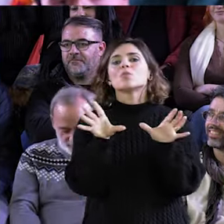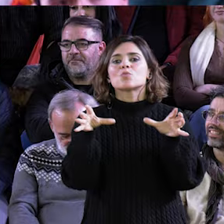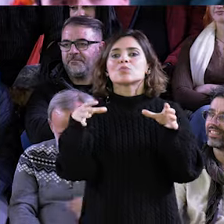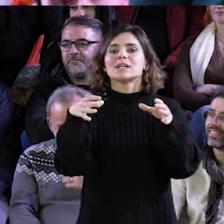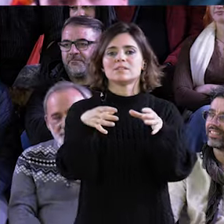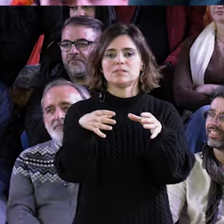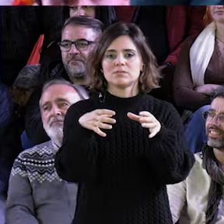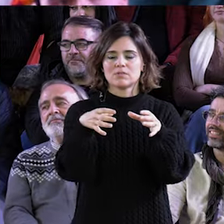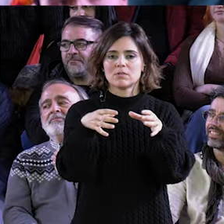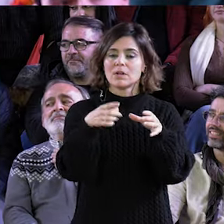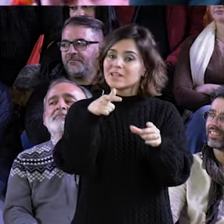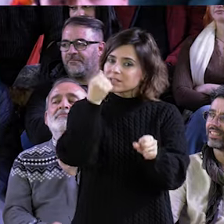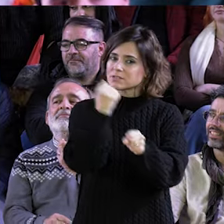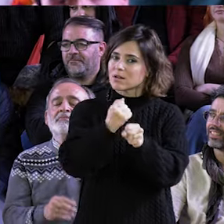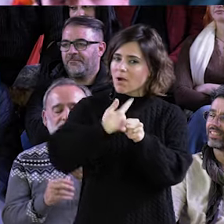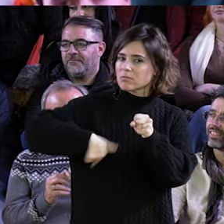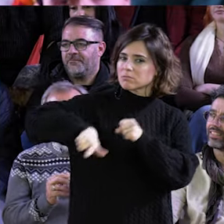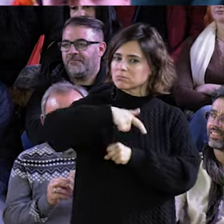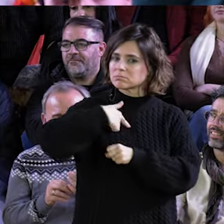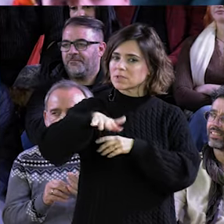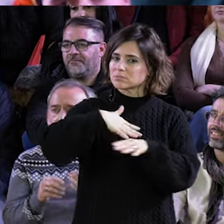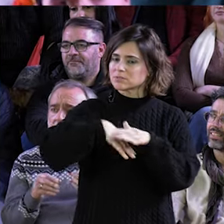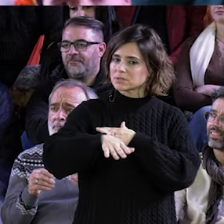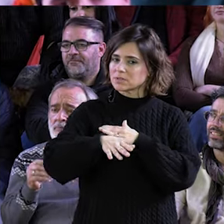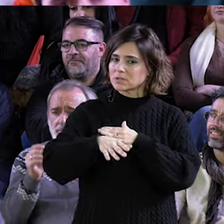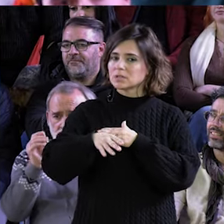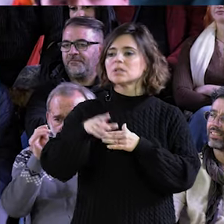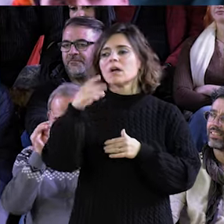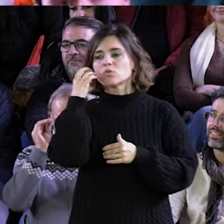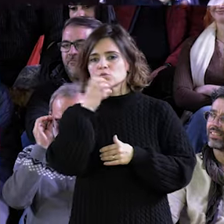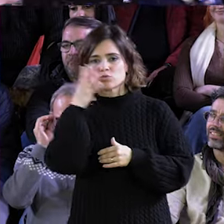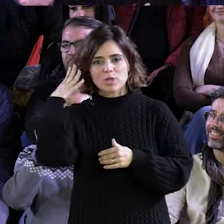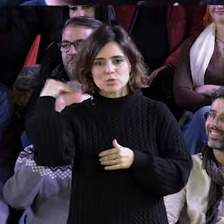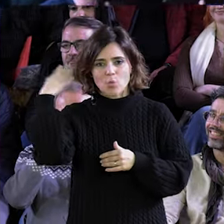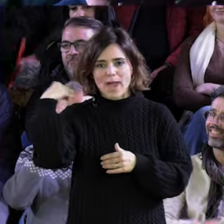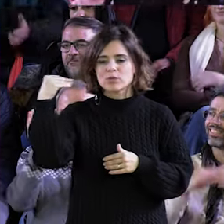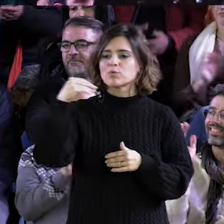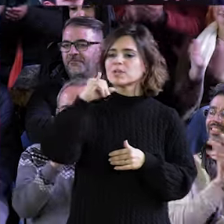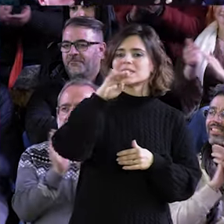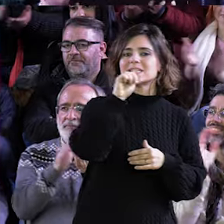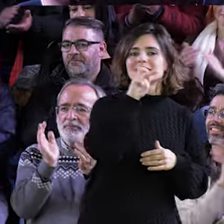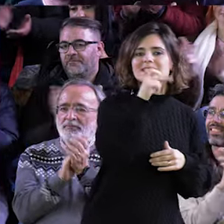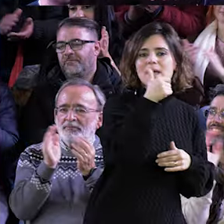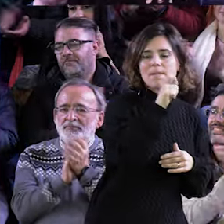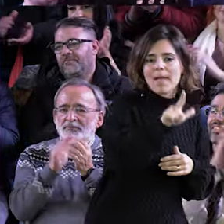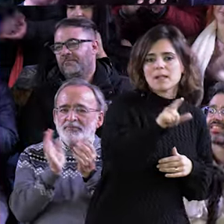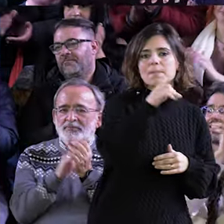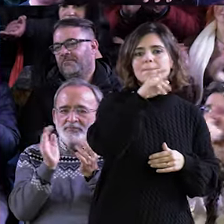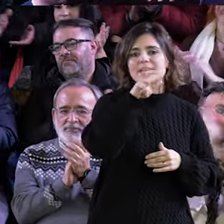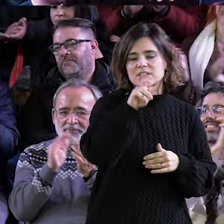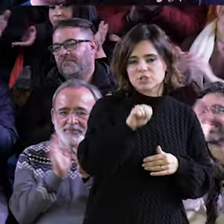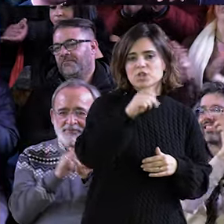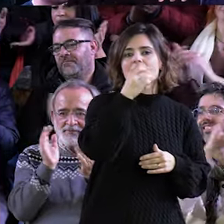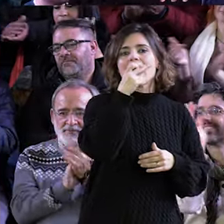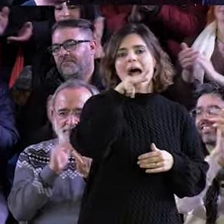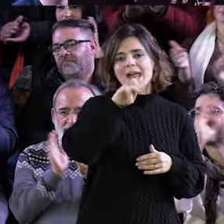estamos a fazer, quero dizer que temos o José Soeiro, a Isabel Pires, a Ana Isabel Silva,